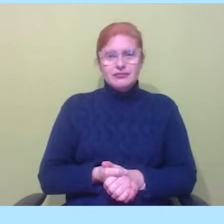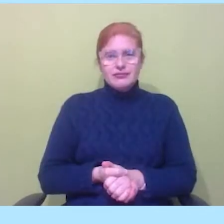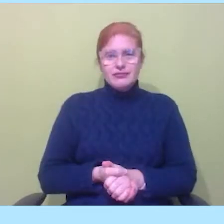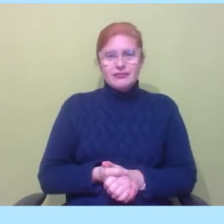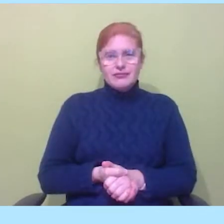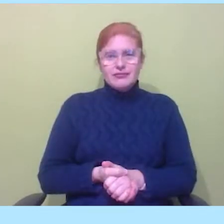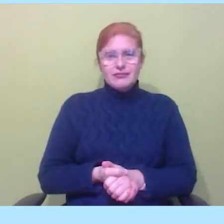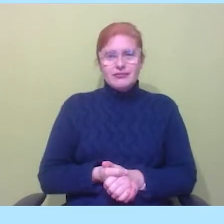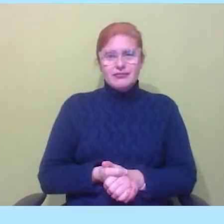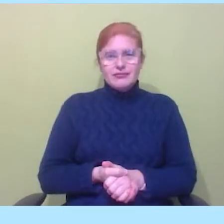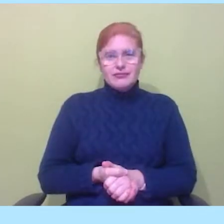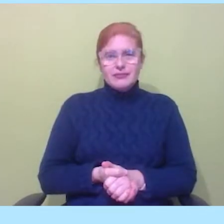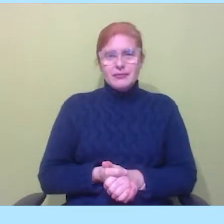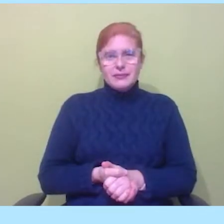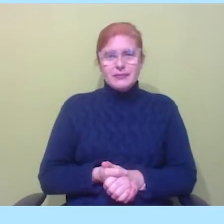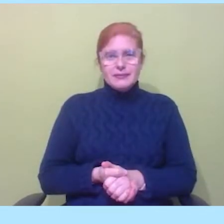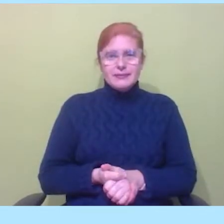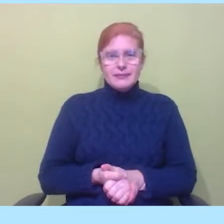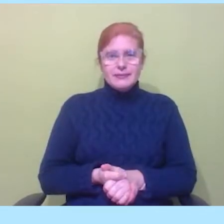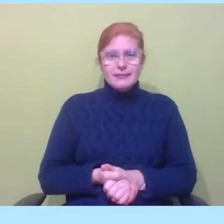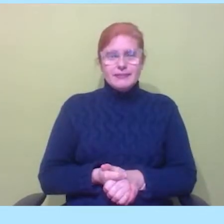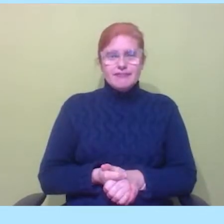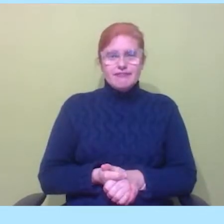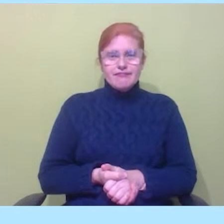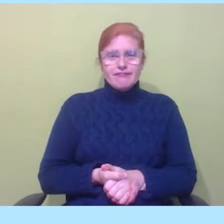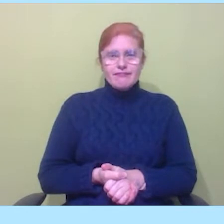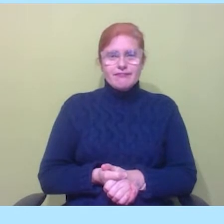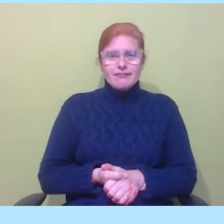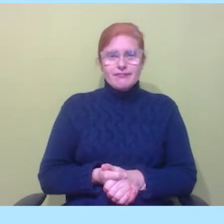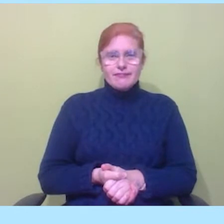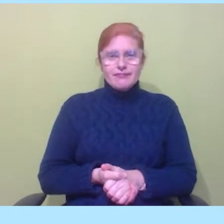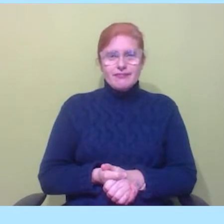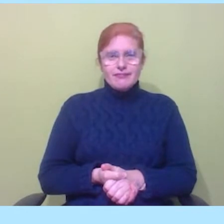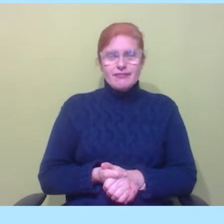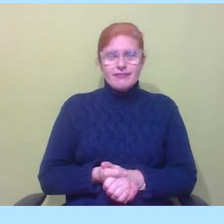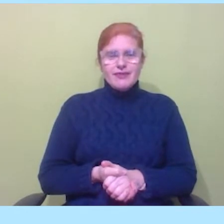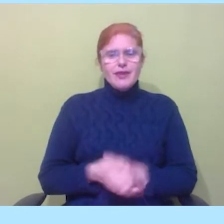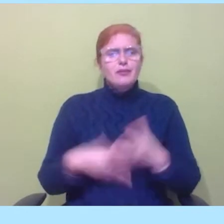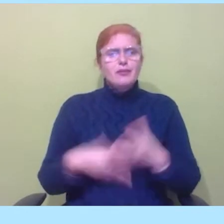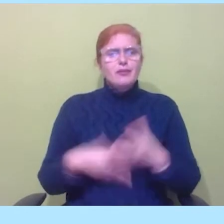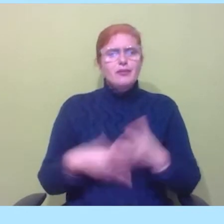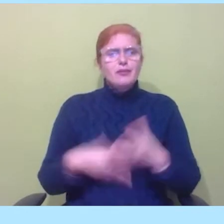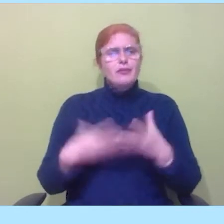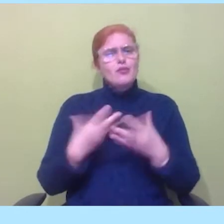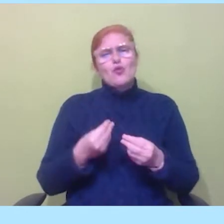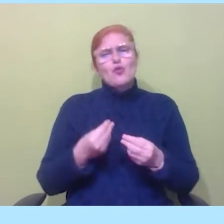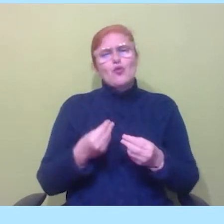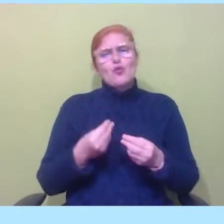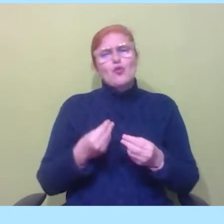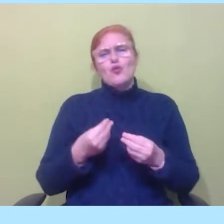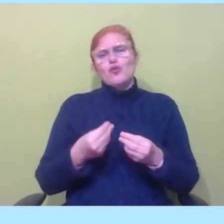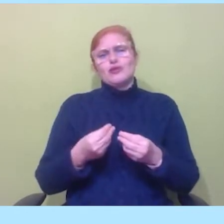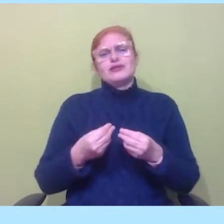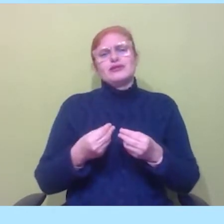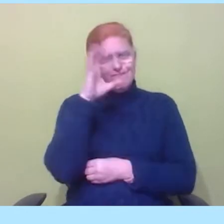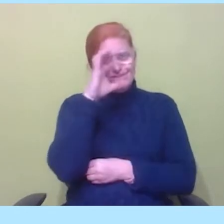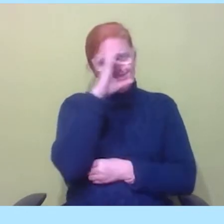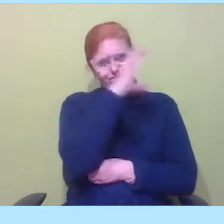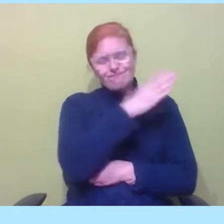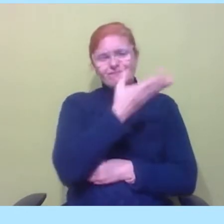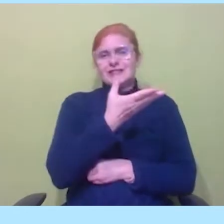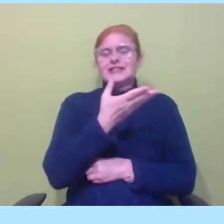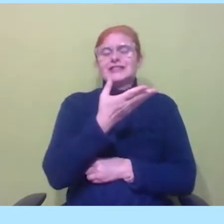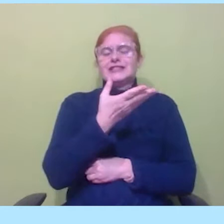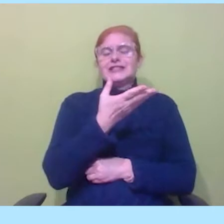São grandes dificuldades, né? Como Tica bem colocou, né? Quem